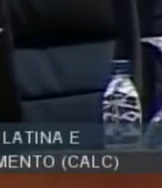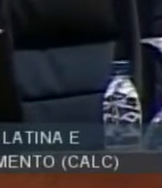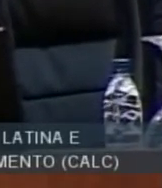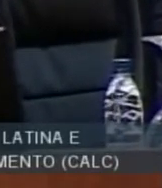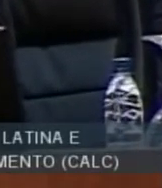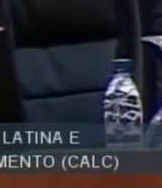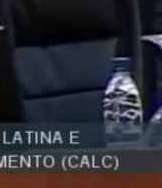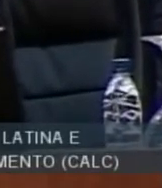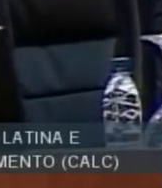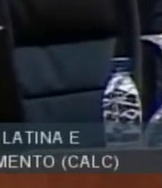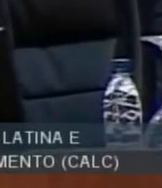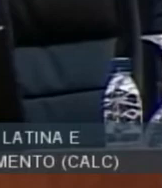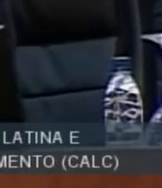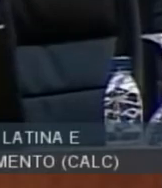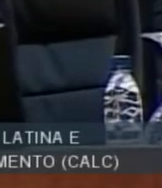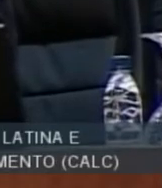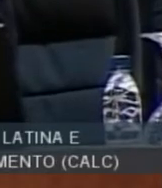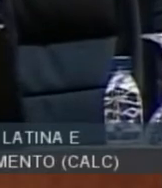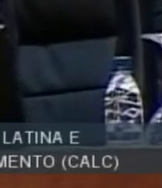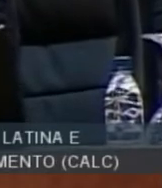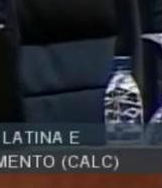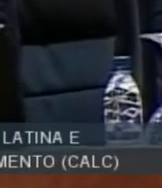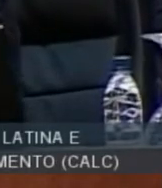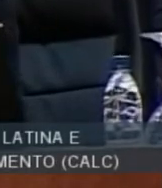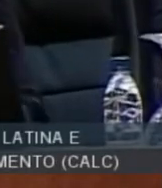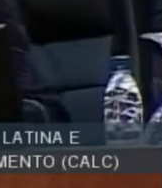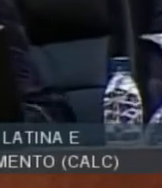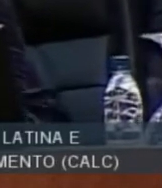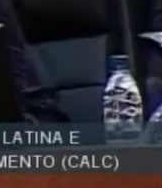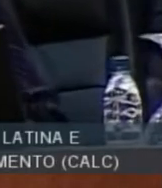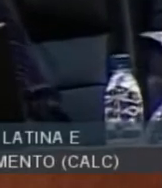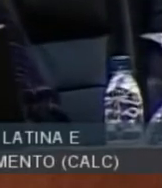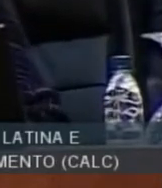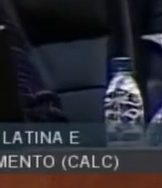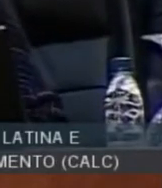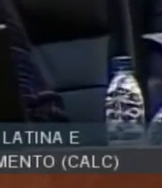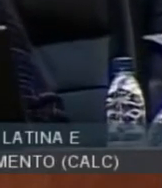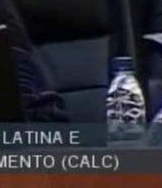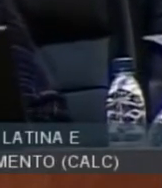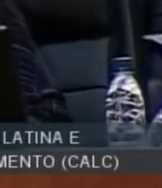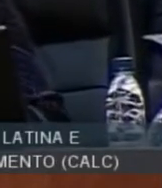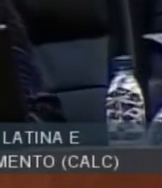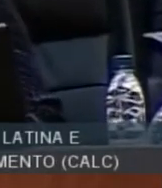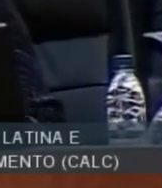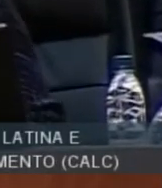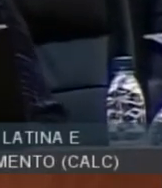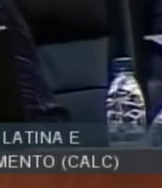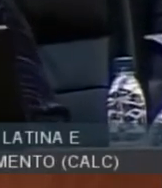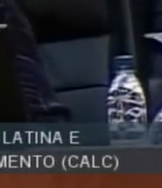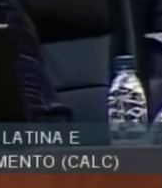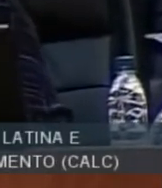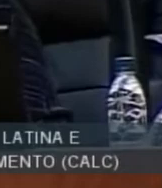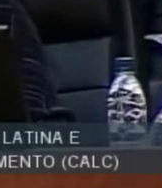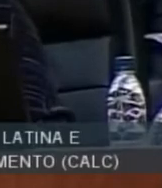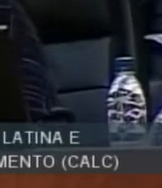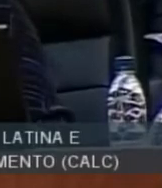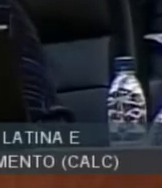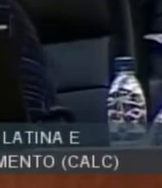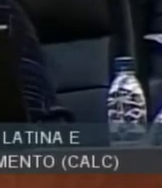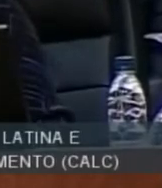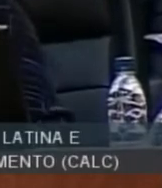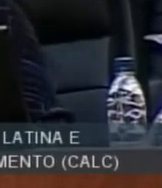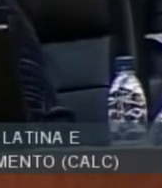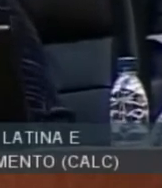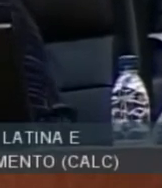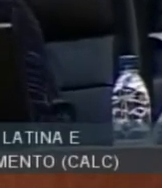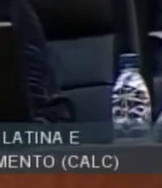particular satisfação de participar do processo que dá início à